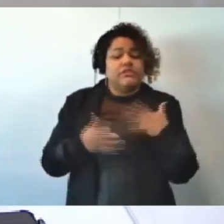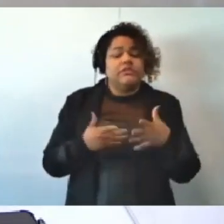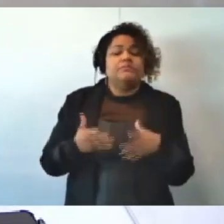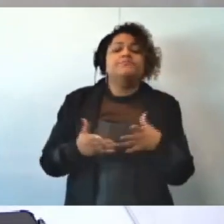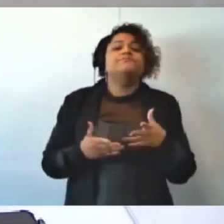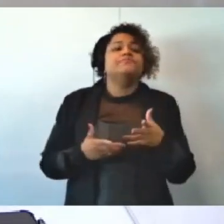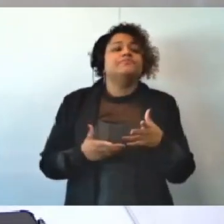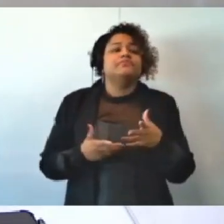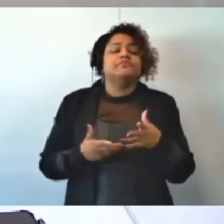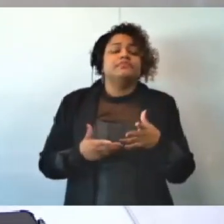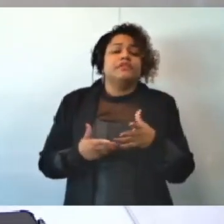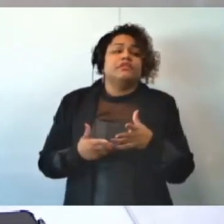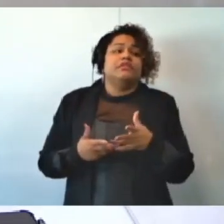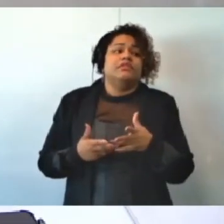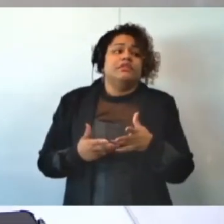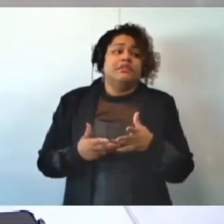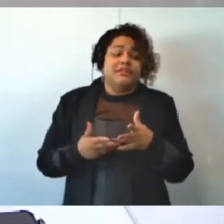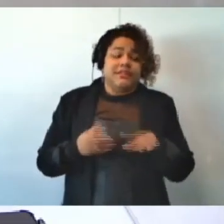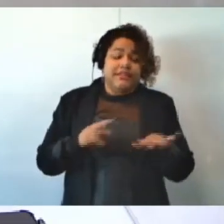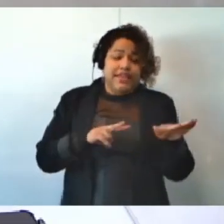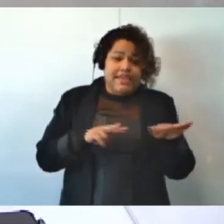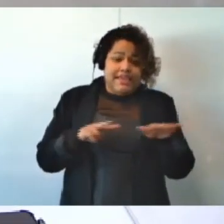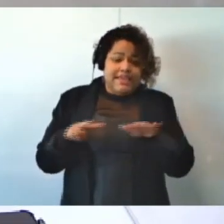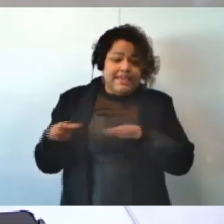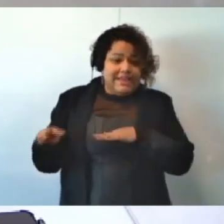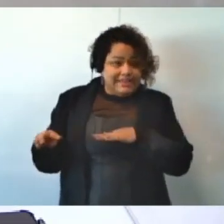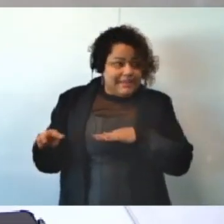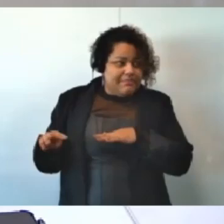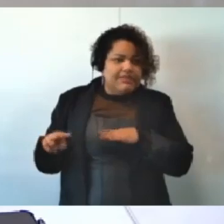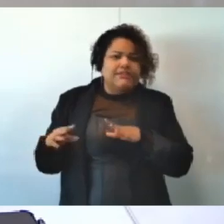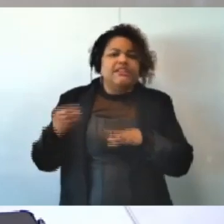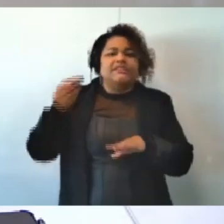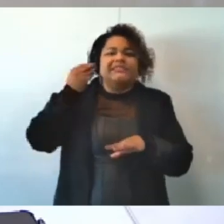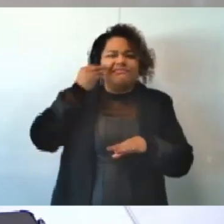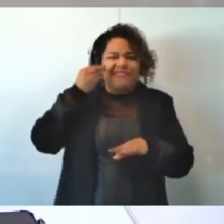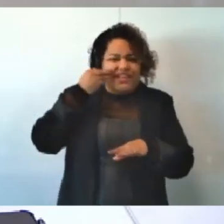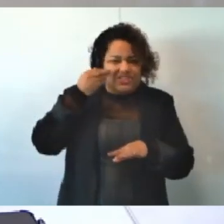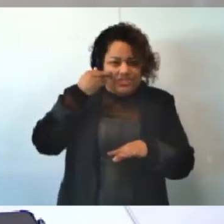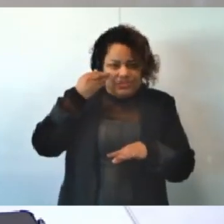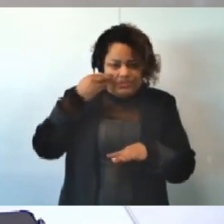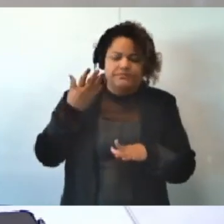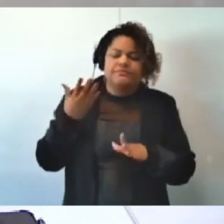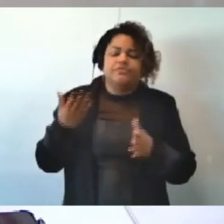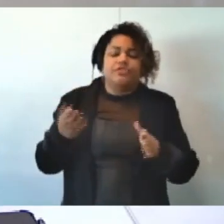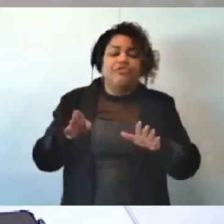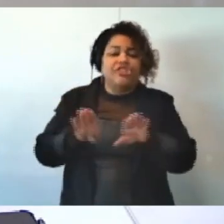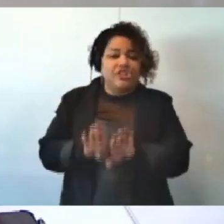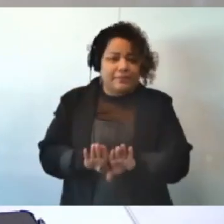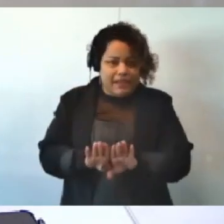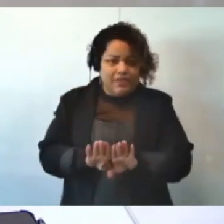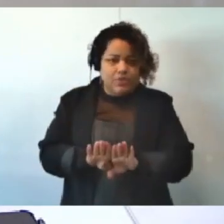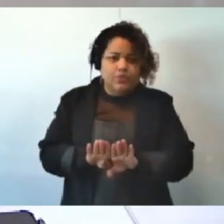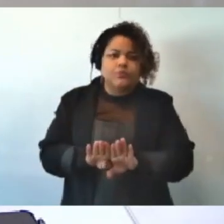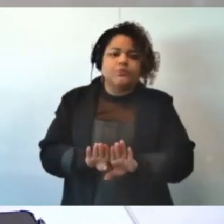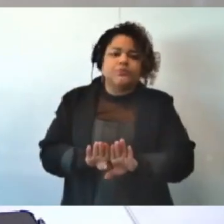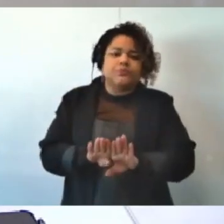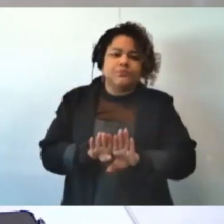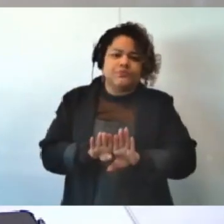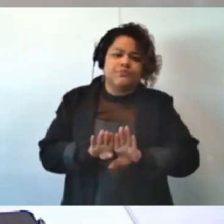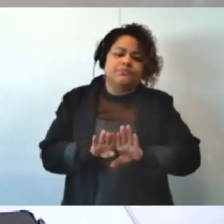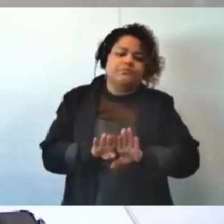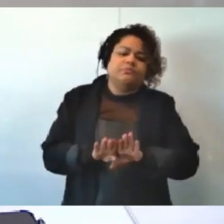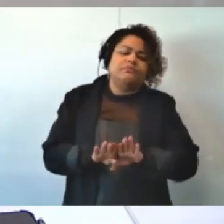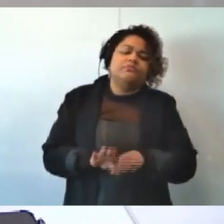Durante a semana de fechamento, vários... Lá não tem tantos assim,